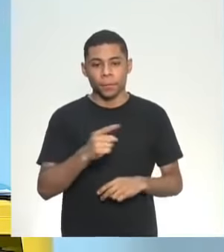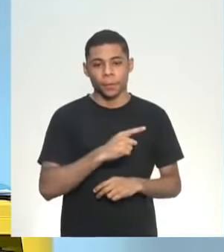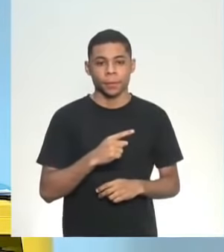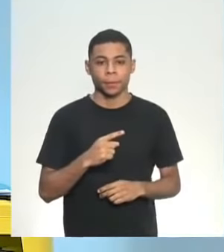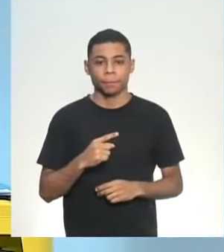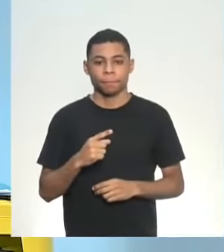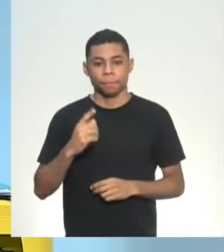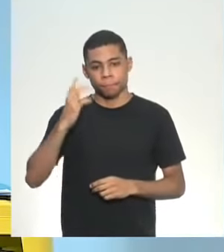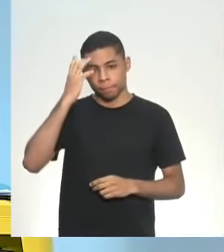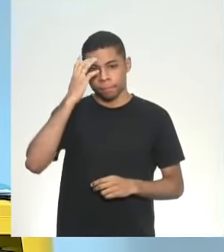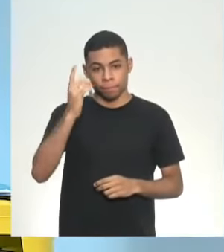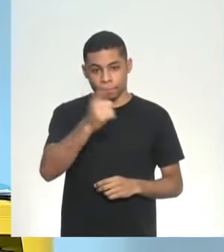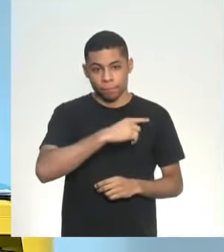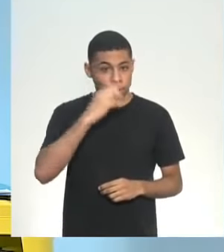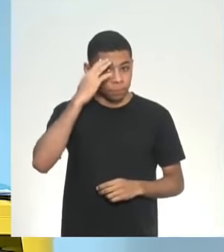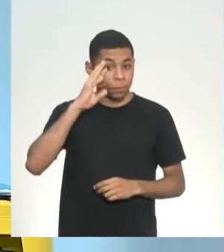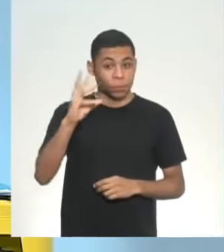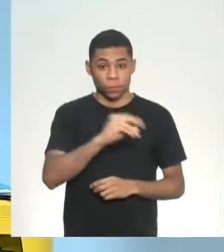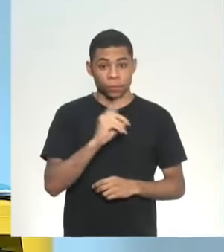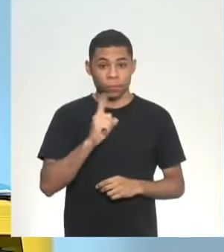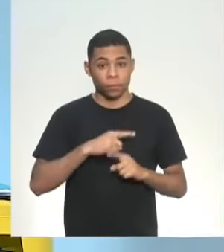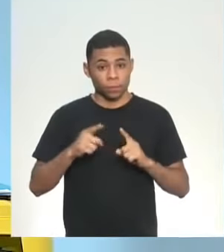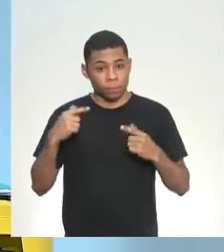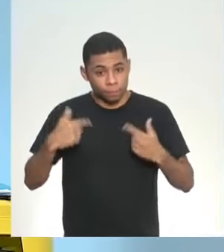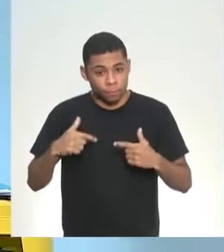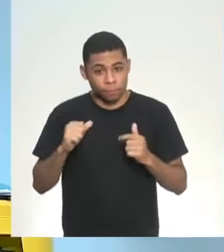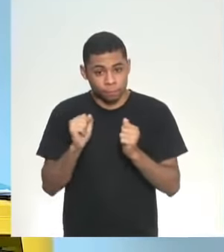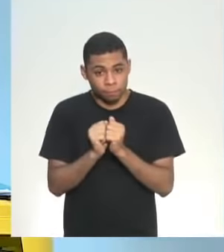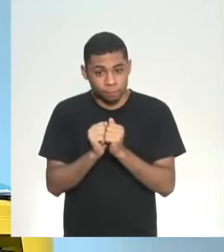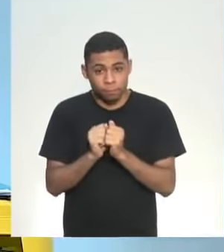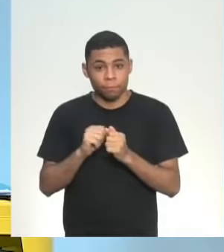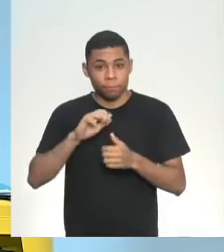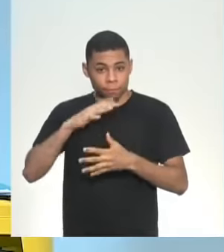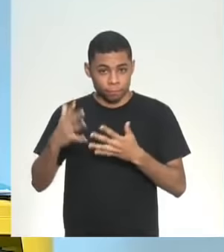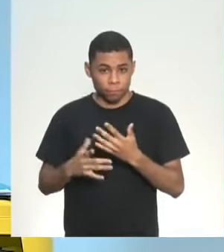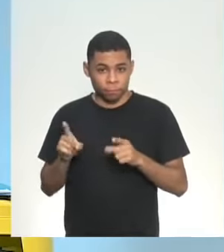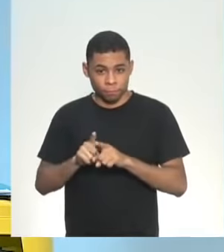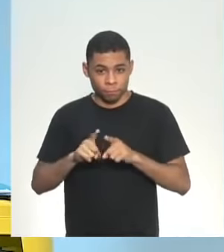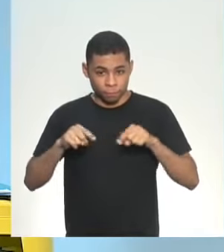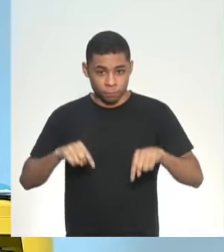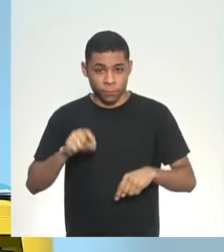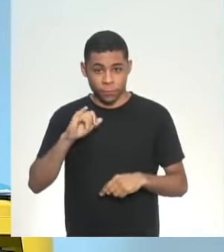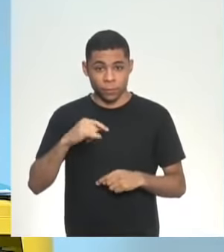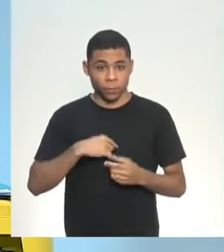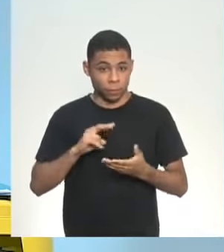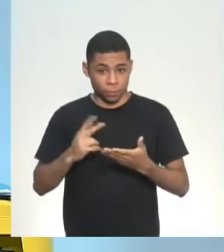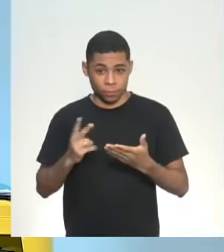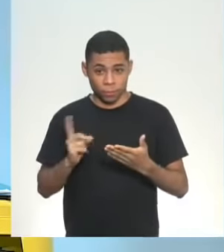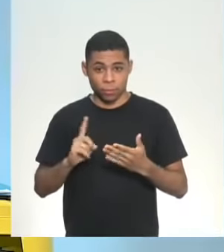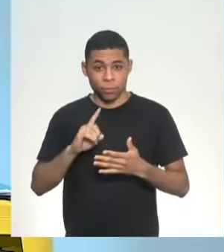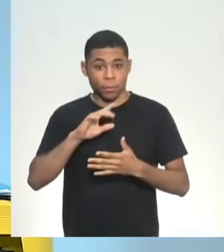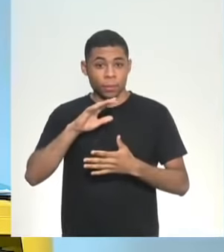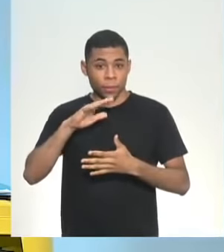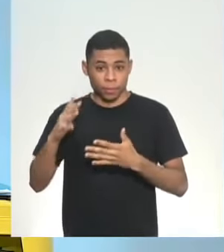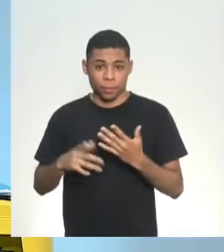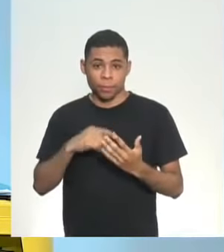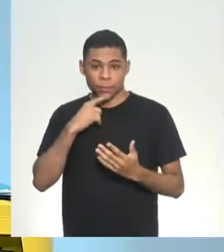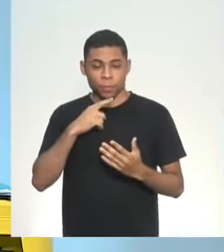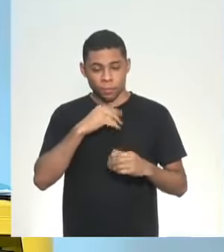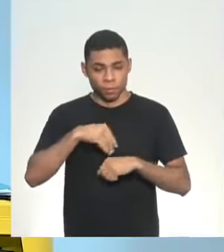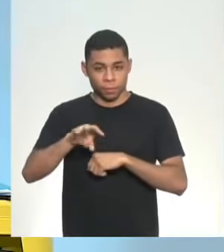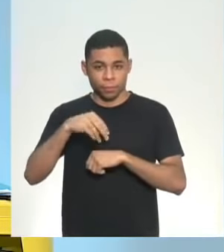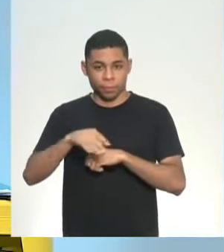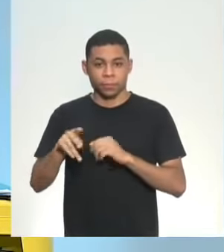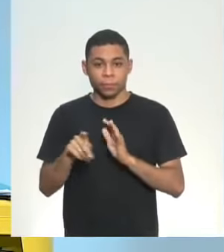não acha que vocês entendam todos mas a gente tá trabalhando com libras também aqui com seu não traduzir libras não consegue